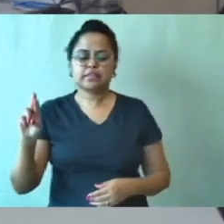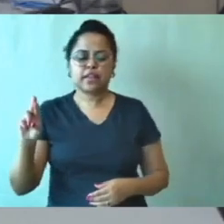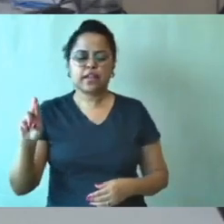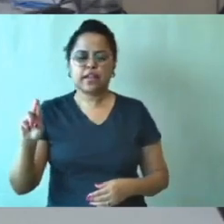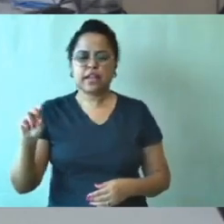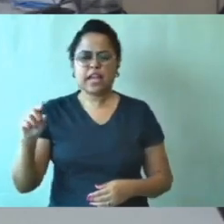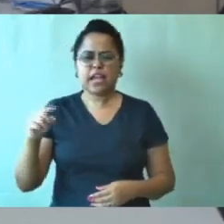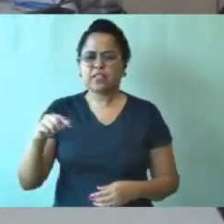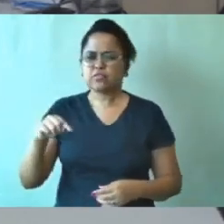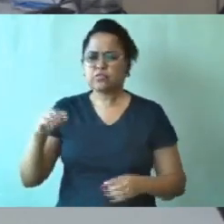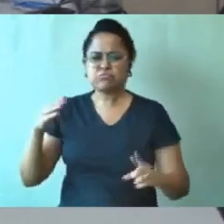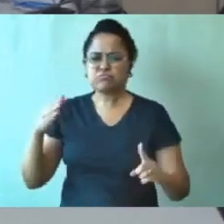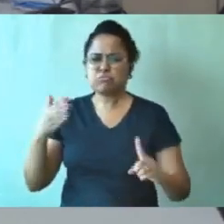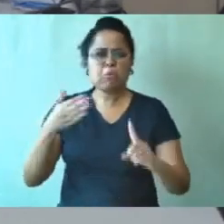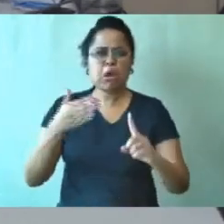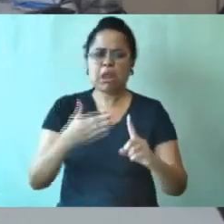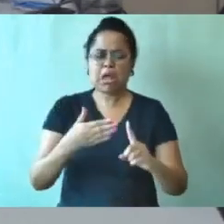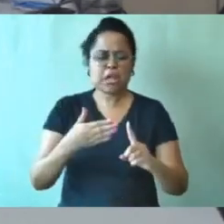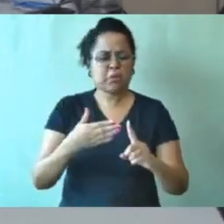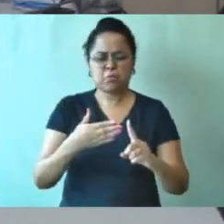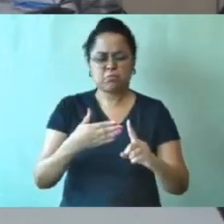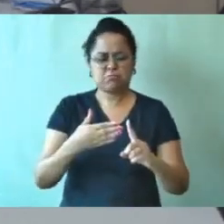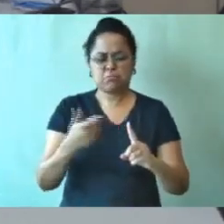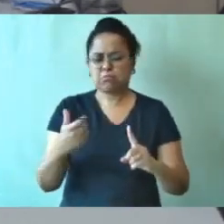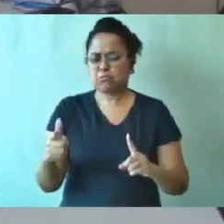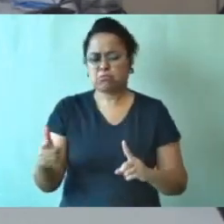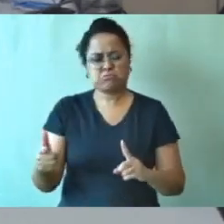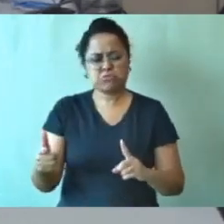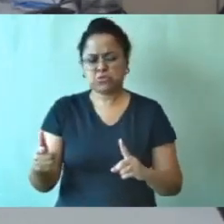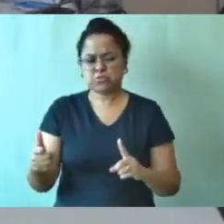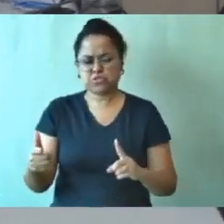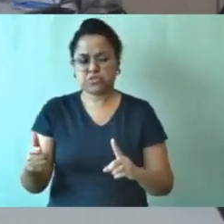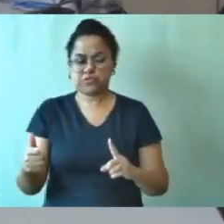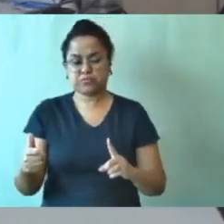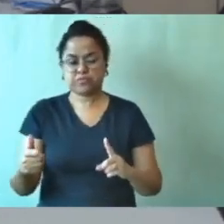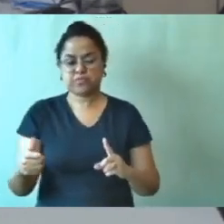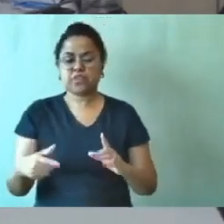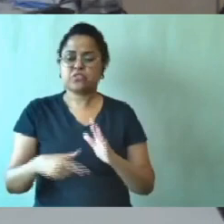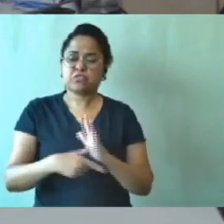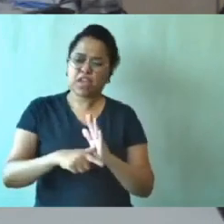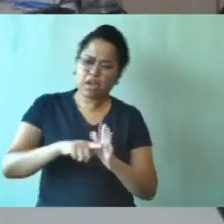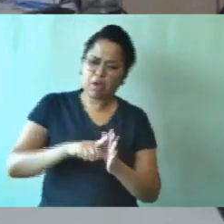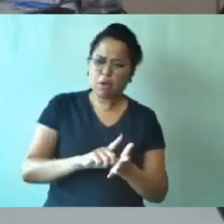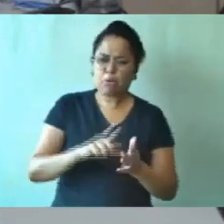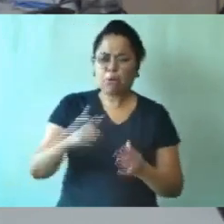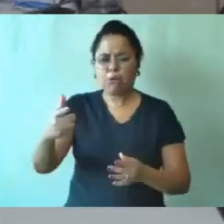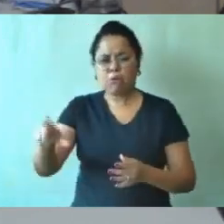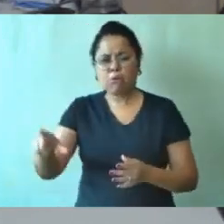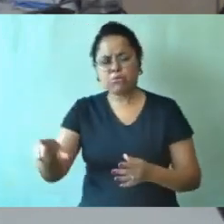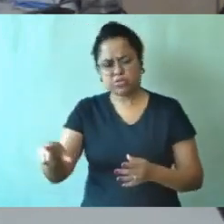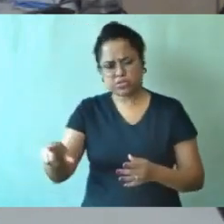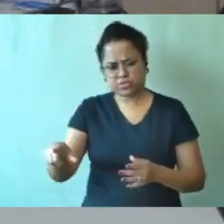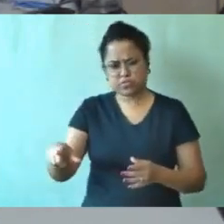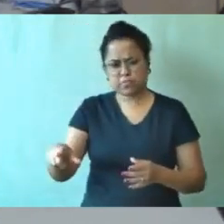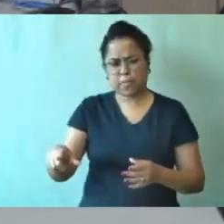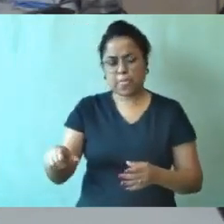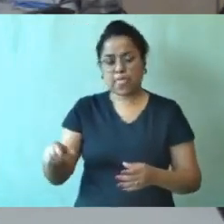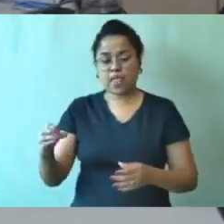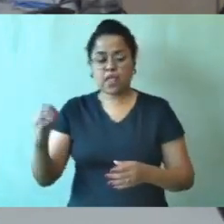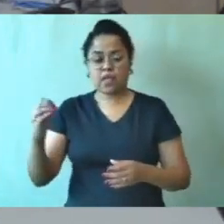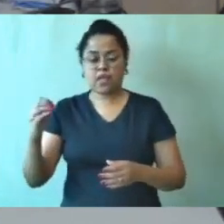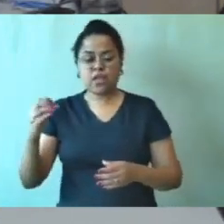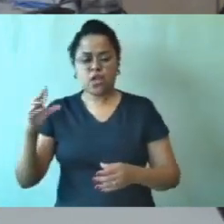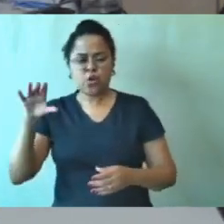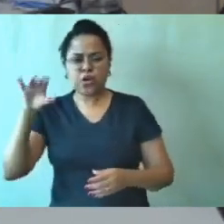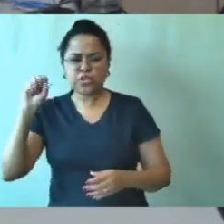E aí, obviamente, a gente foi esclarecendo. Então, tiveram as oitivas anteriores. E o ponto importante dessa oitiva com o senhor é que a gente está